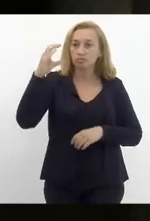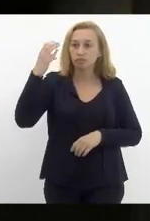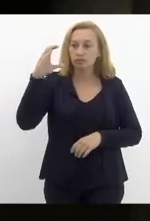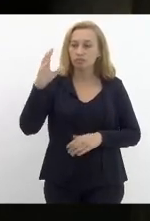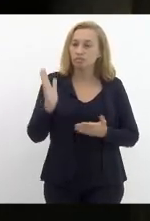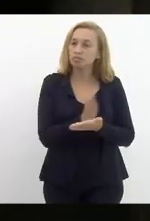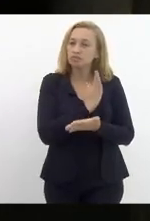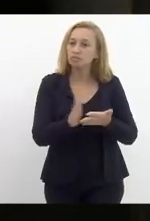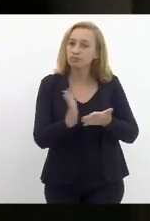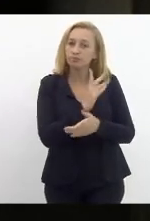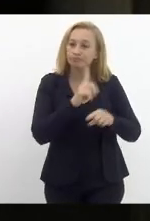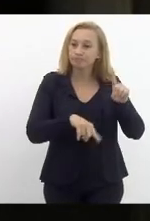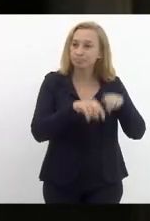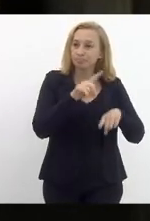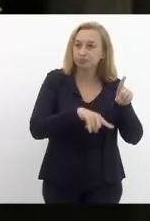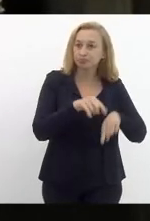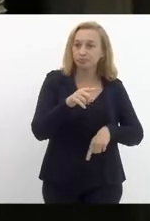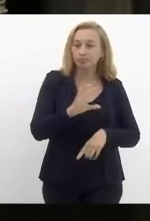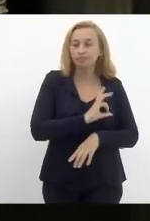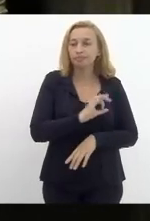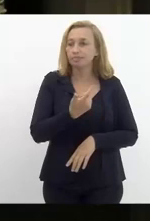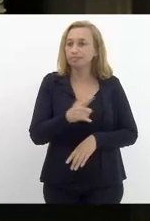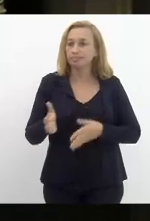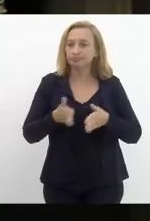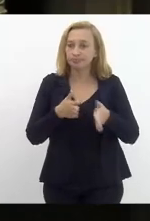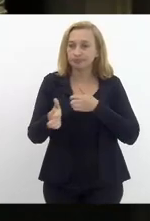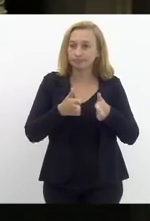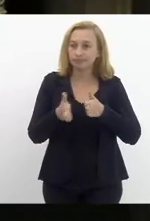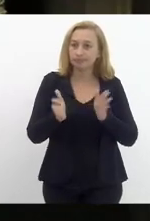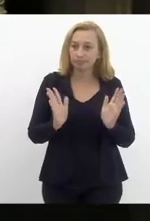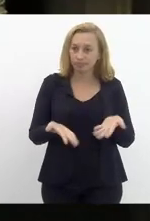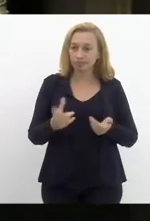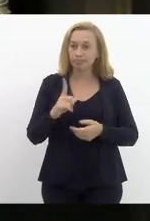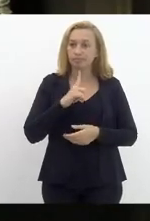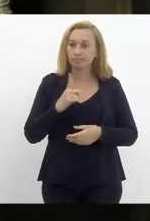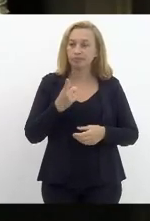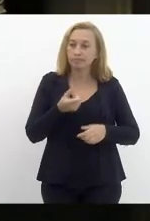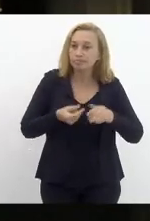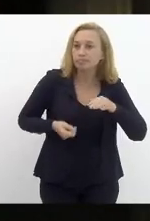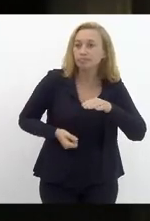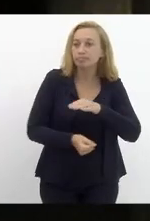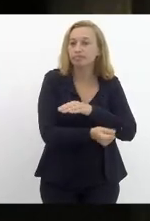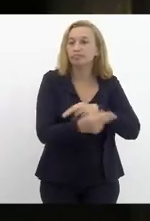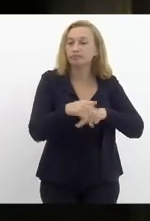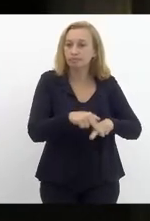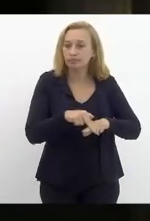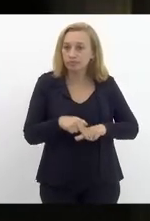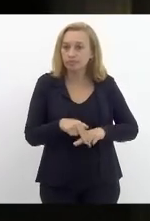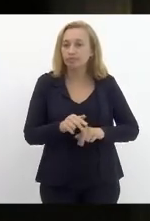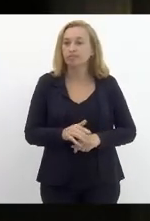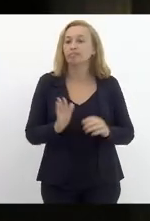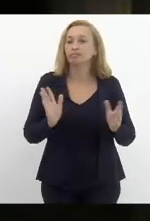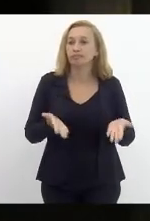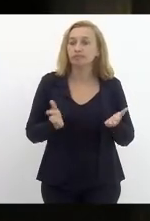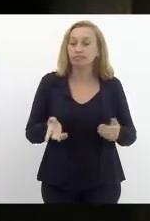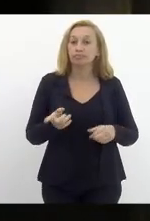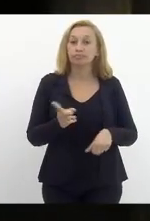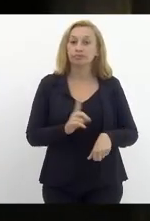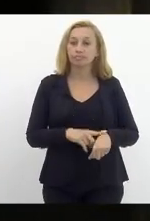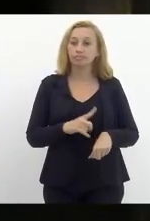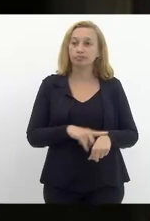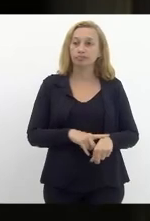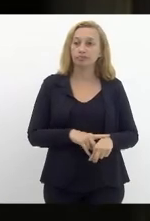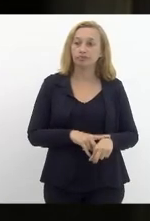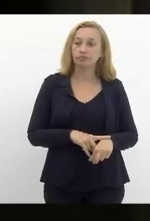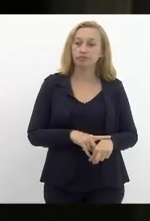então não tinham acesso passaram a ter por conta desses investimentos. E agora está na hora da gente colocar